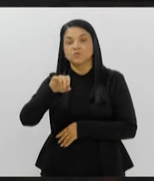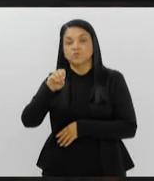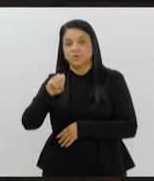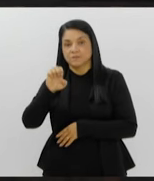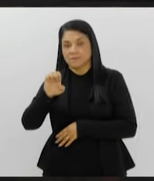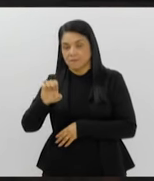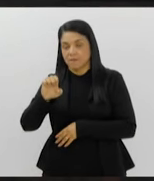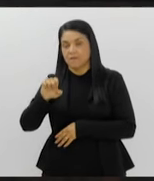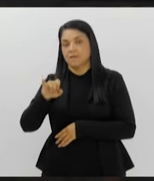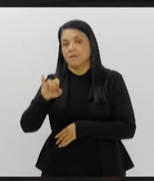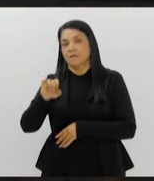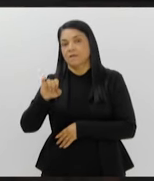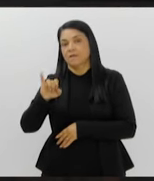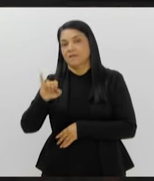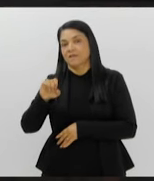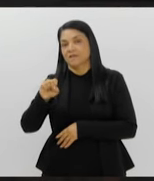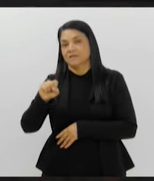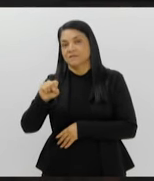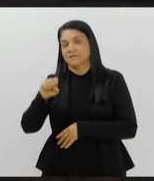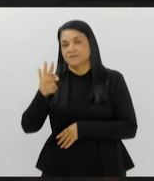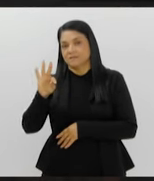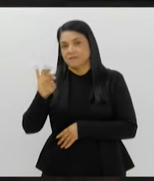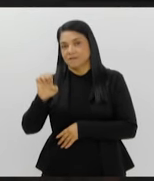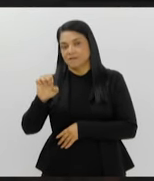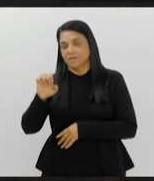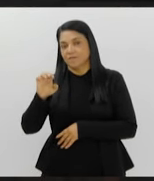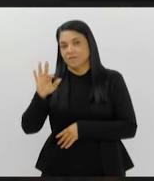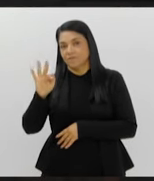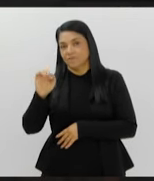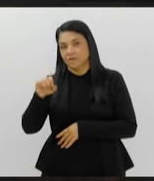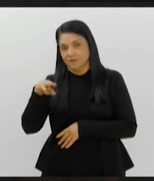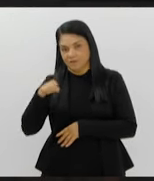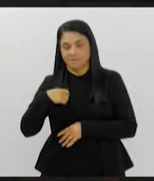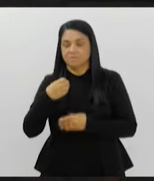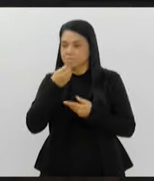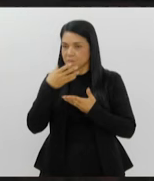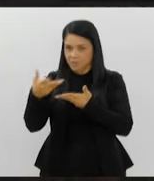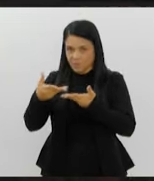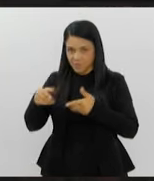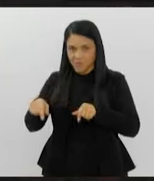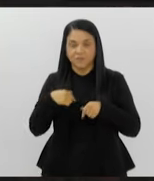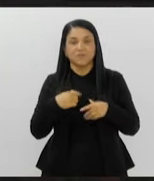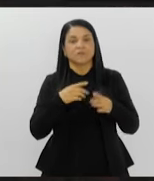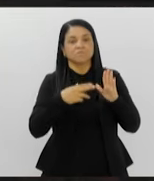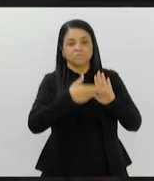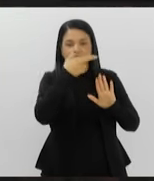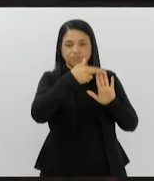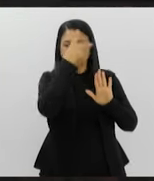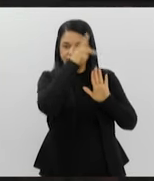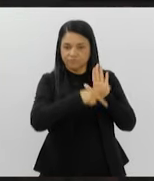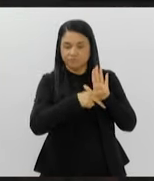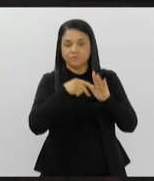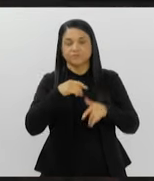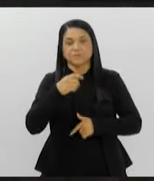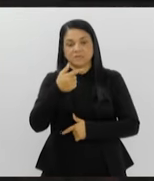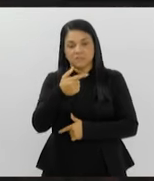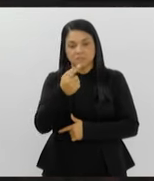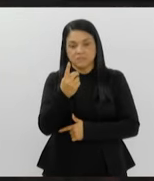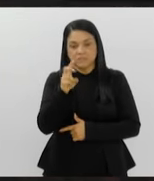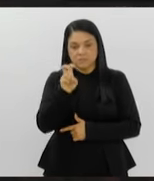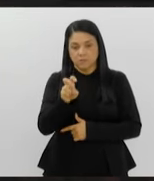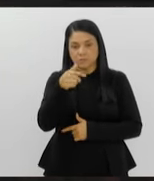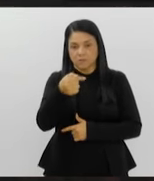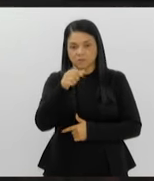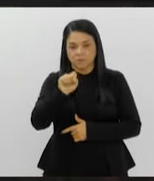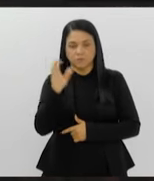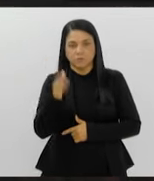Seja bem-vindo à Assembleia Legislativa do Rio. Anuncio o projeto de resolução número 578/23,